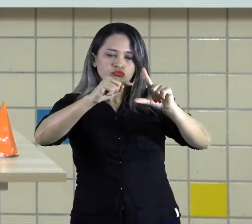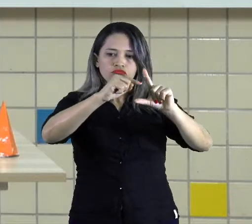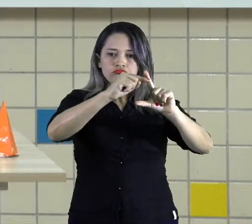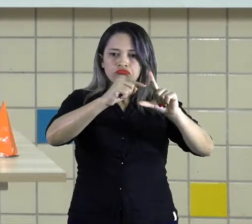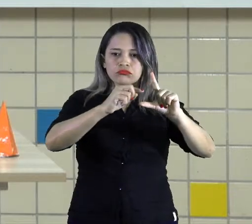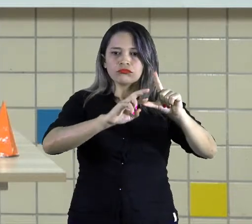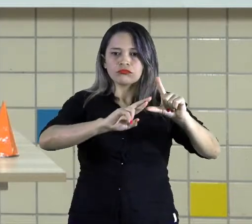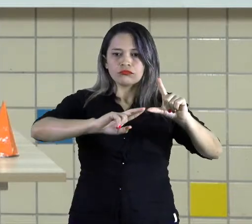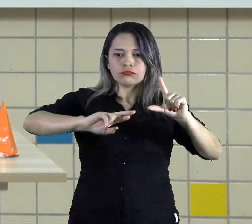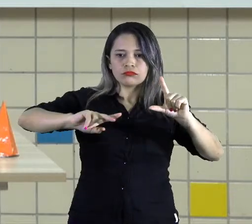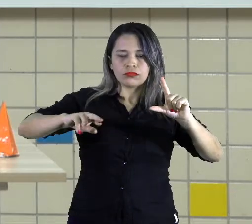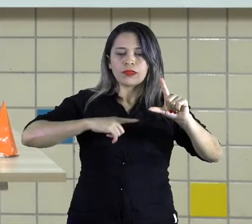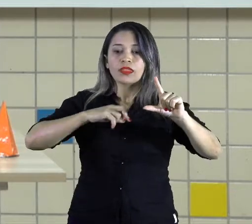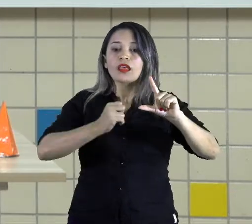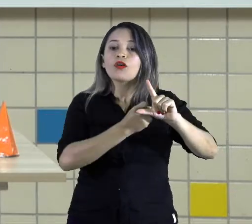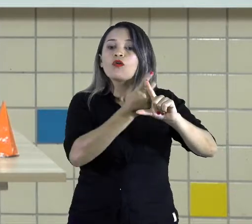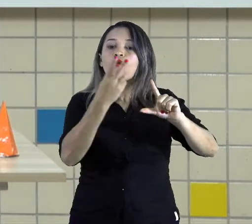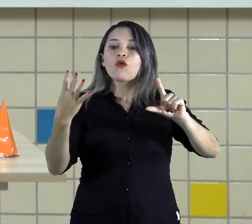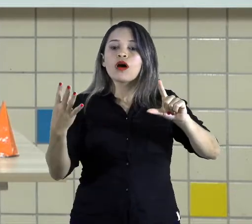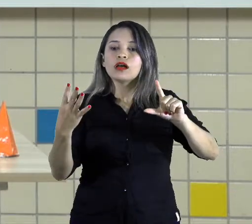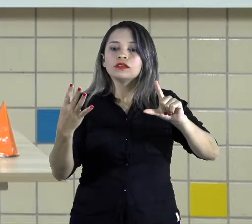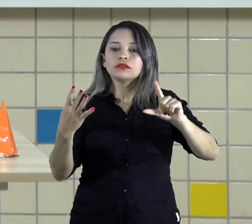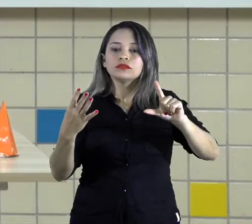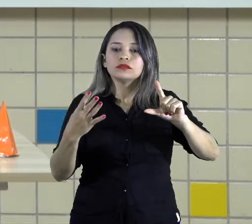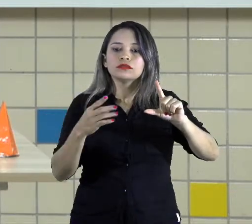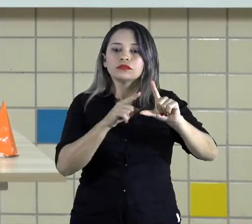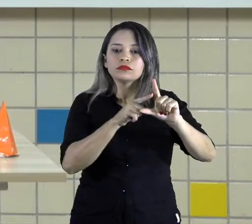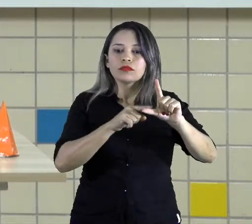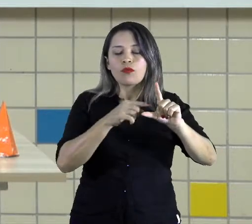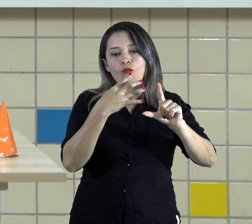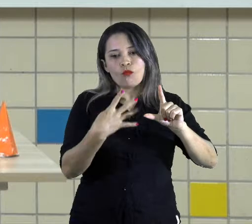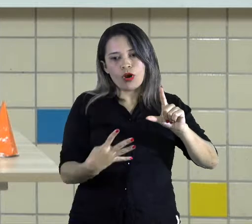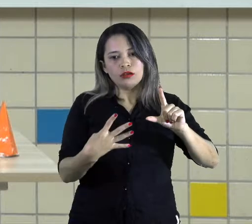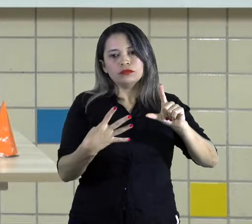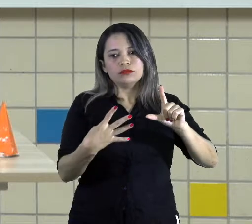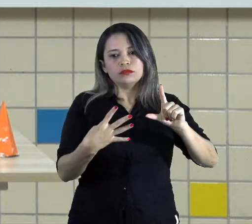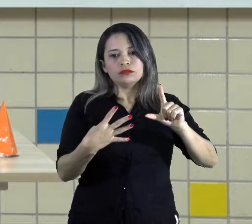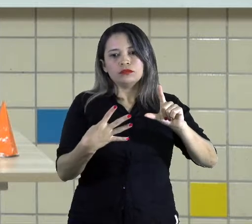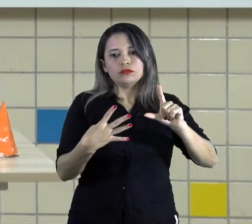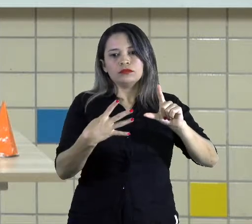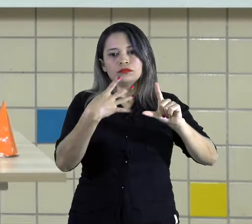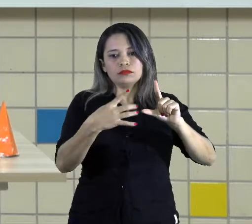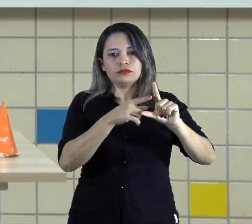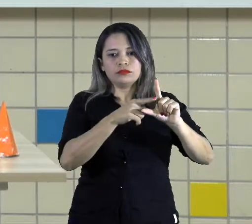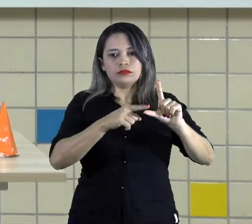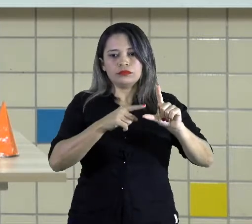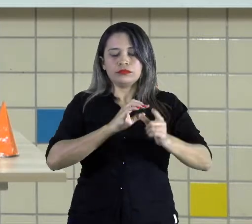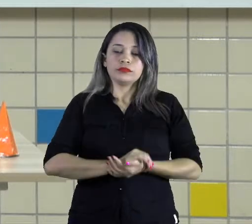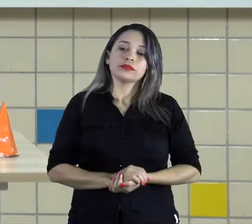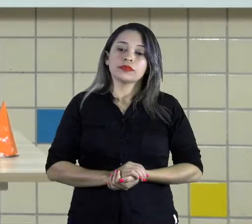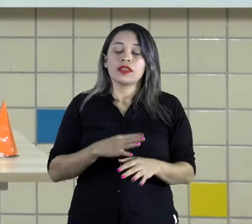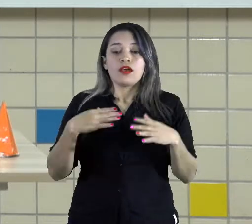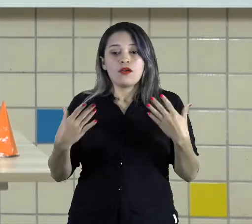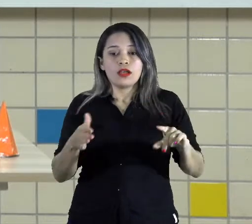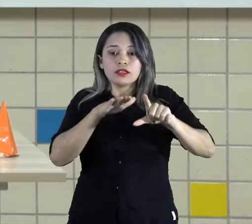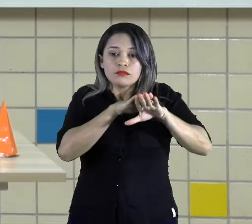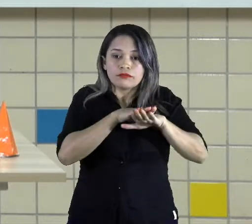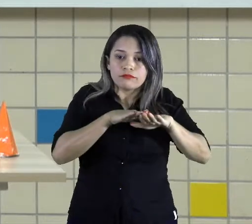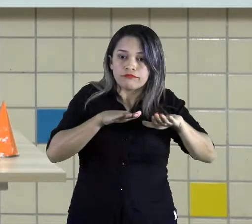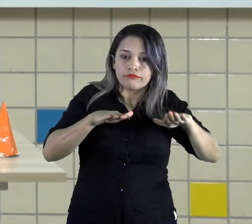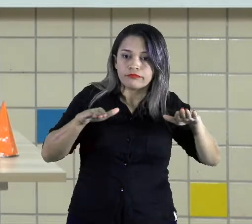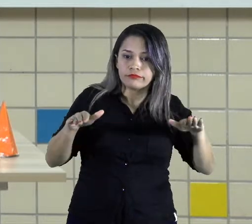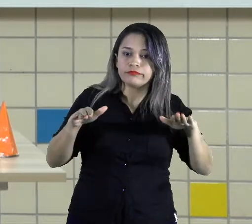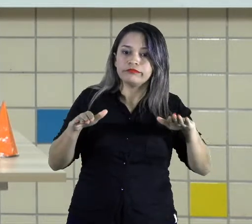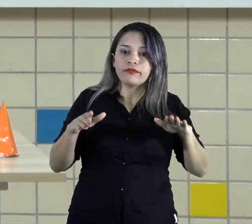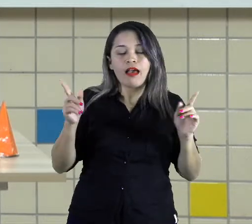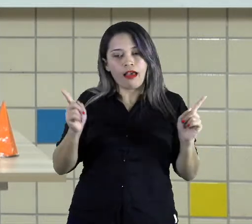cantinho daqui. Tem quantos cantinhos, quantos vértices? 4. Nós temos 4 vértices. Então, essa planificação, ela